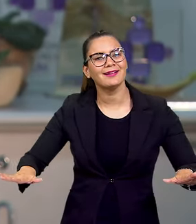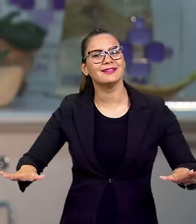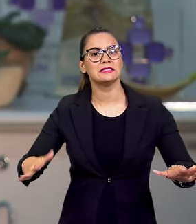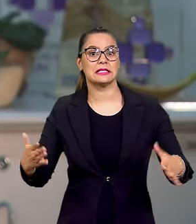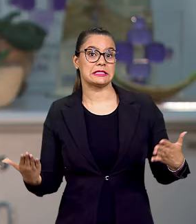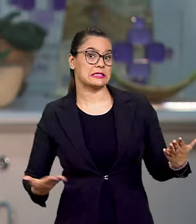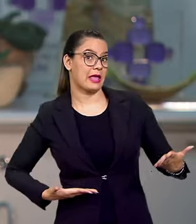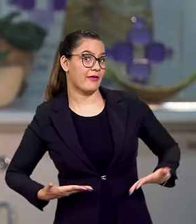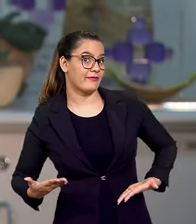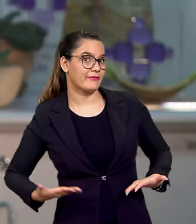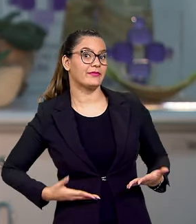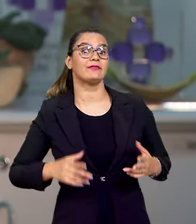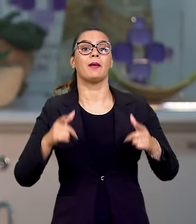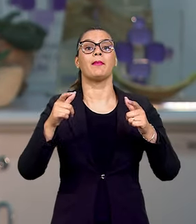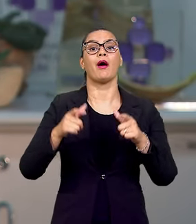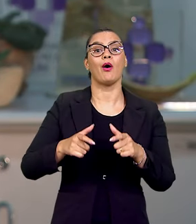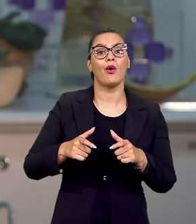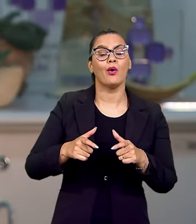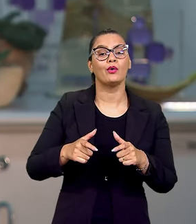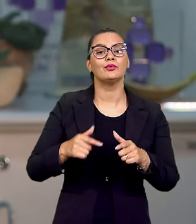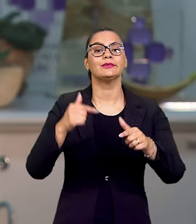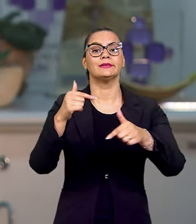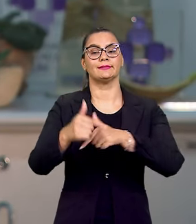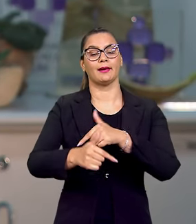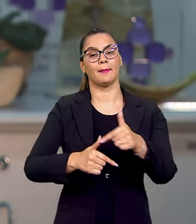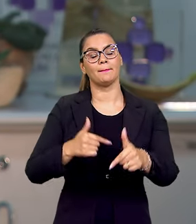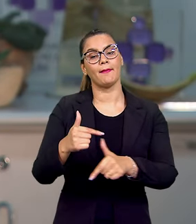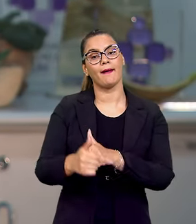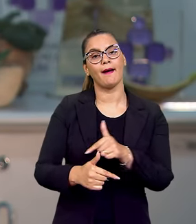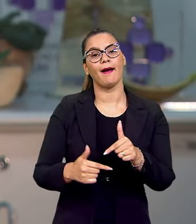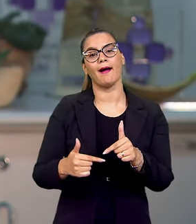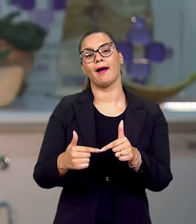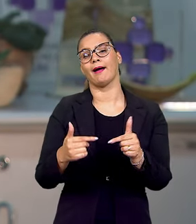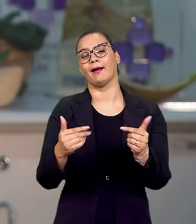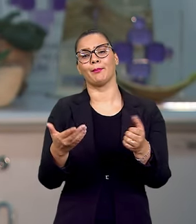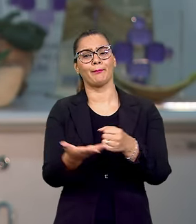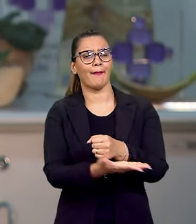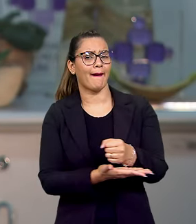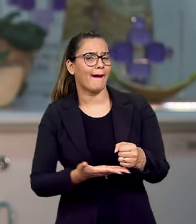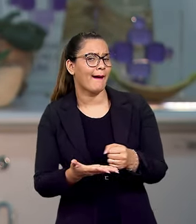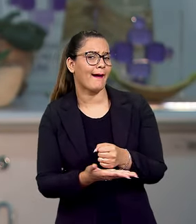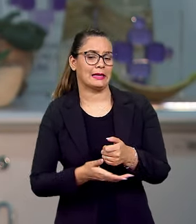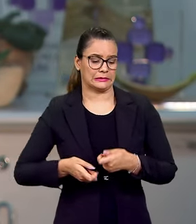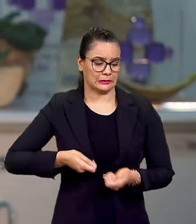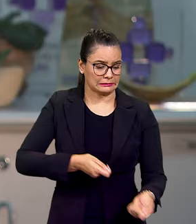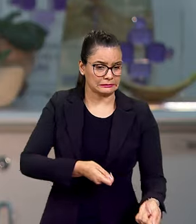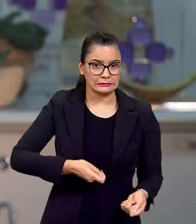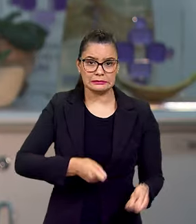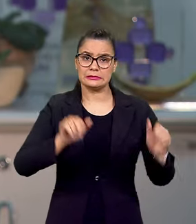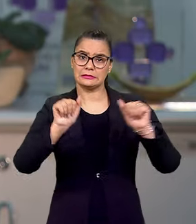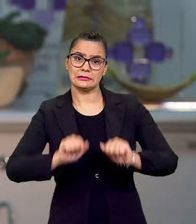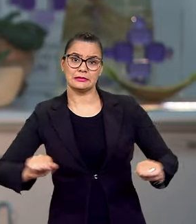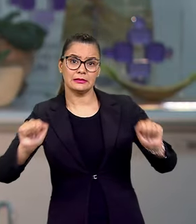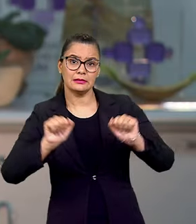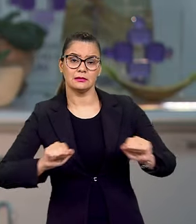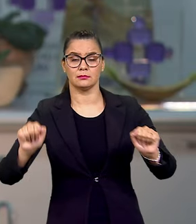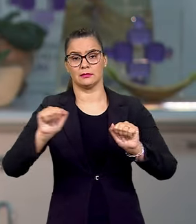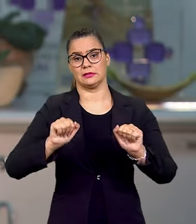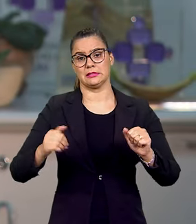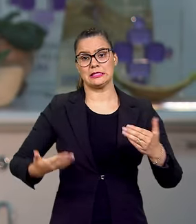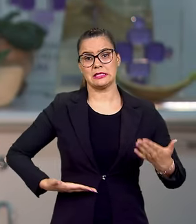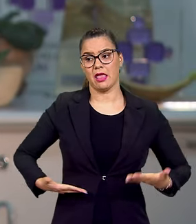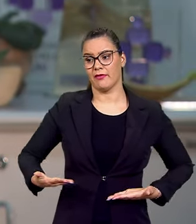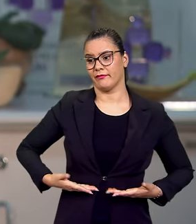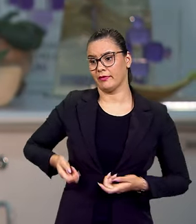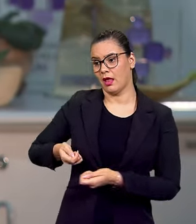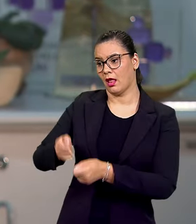gente, comércio e serviço, a gente vai para onde? Para os trabalhos precarizados, seja trabalho doméstico,